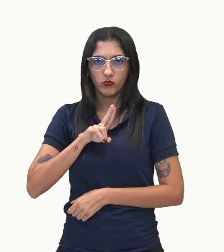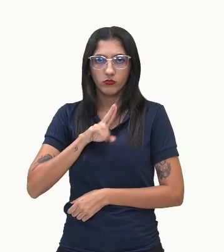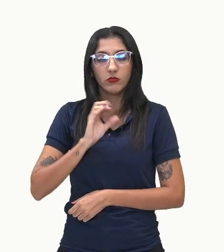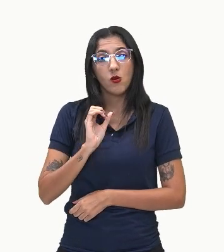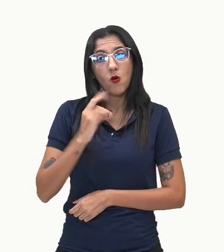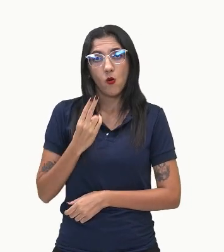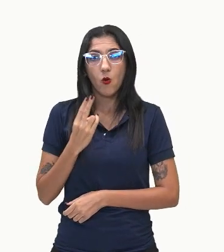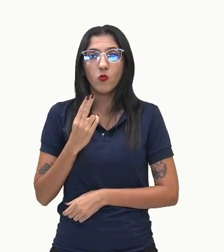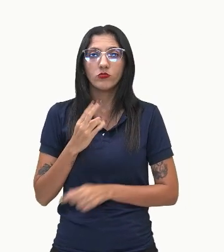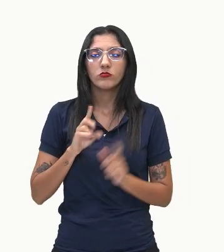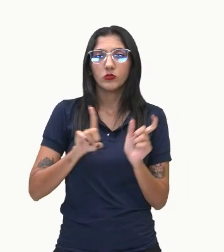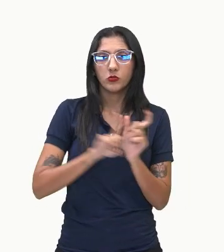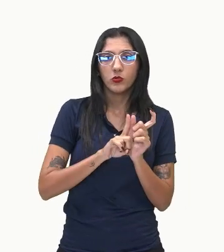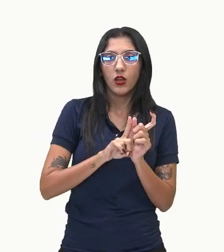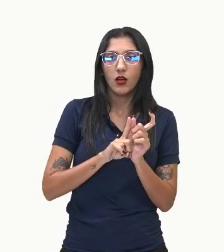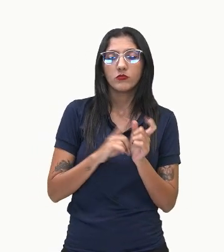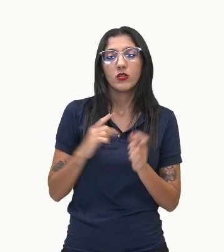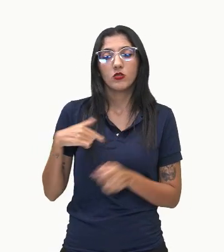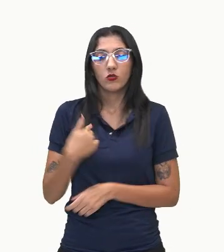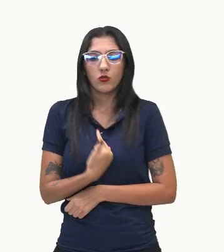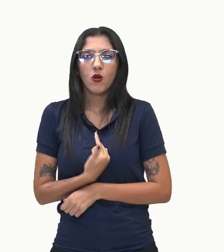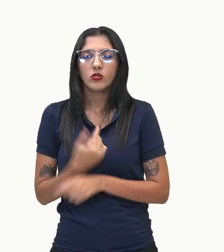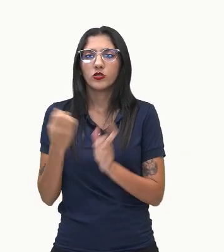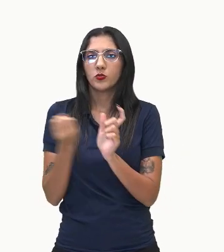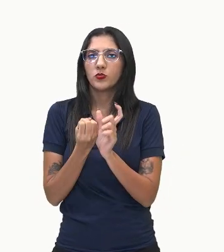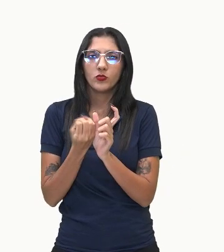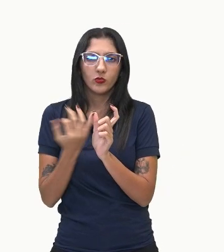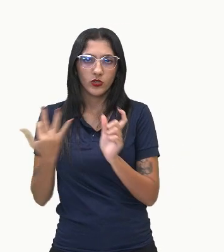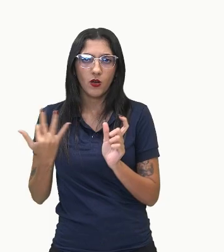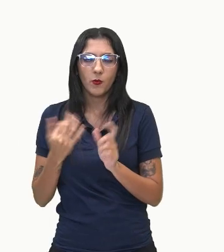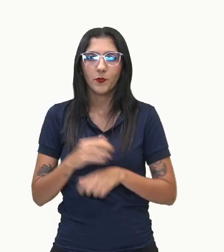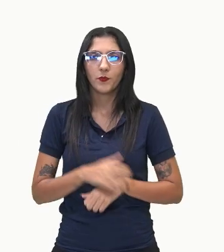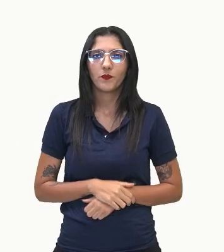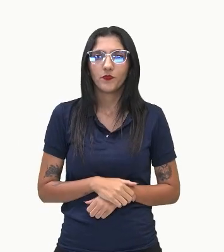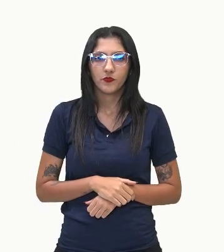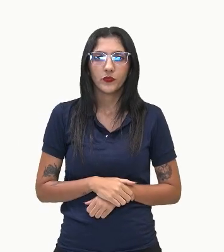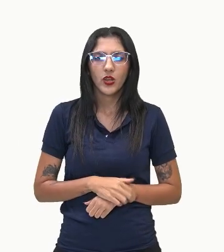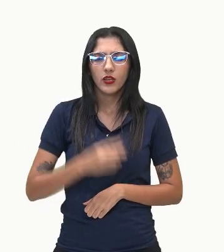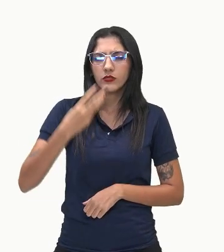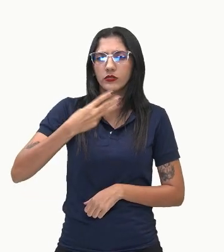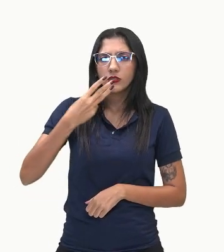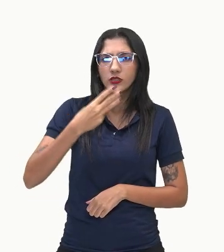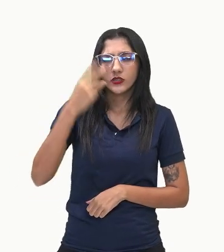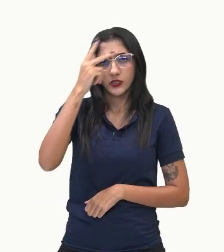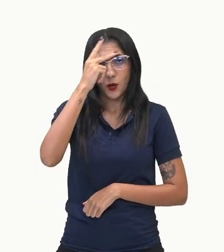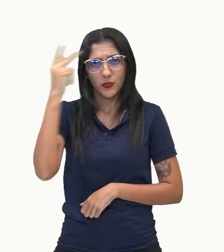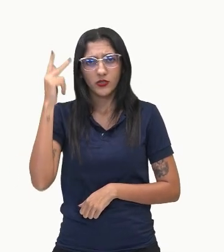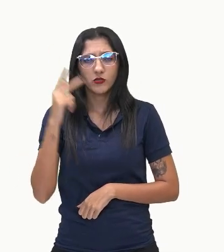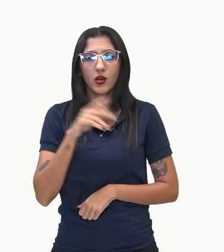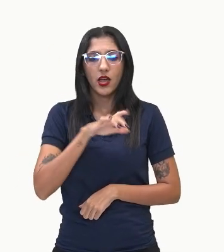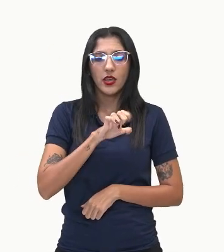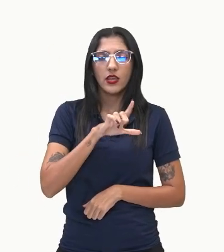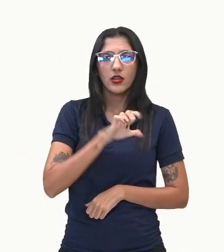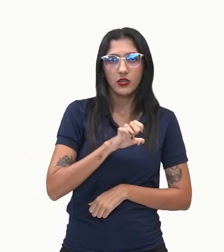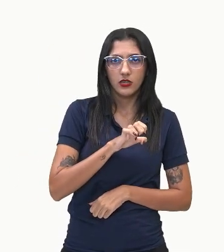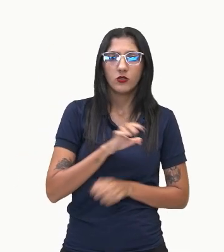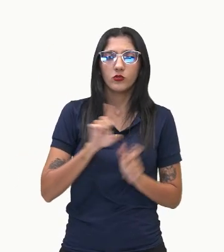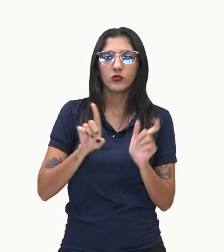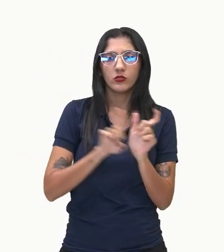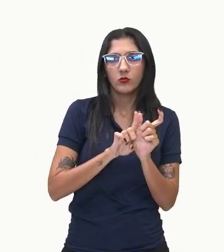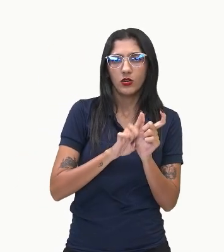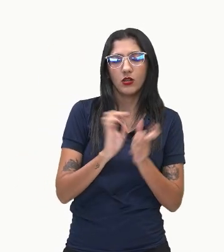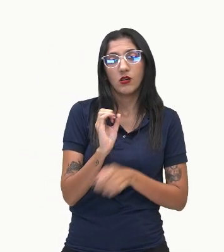no plural. A terceira pessoa do discurso são ele, no singular,